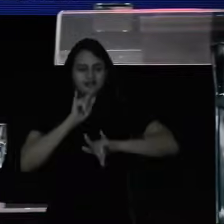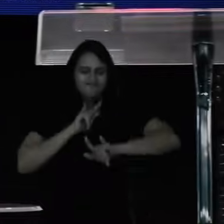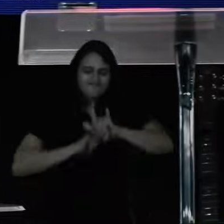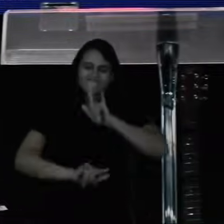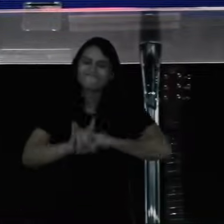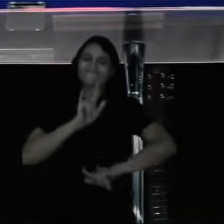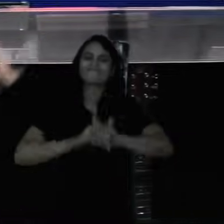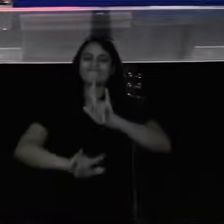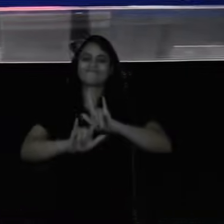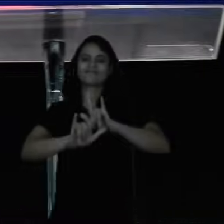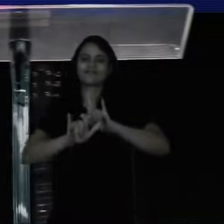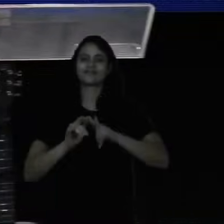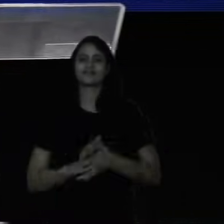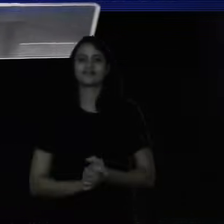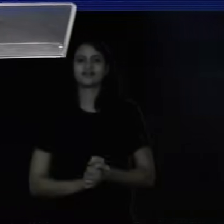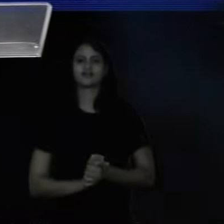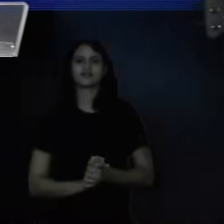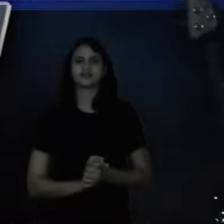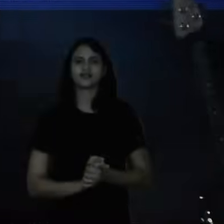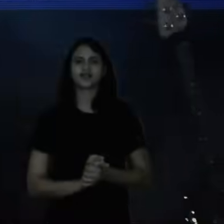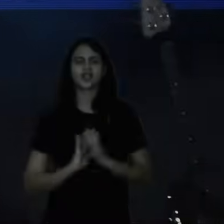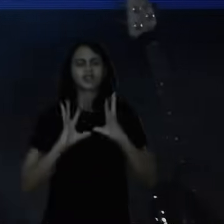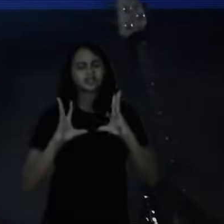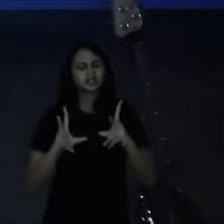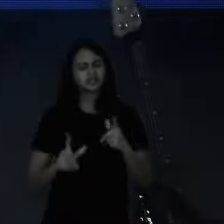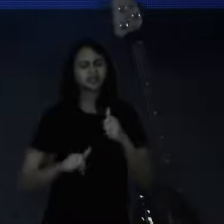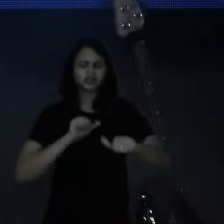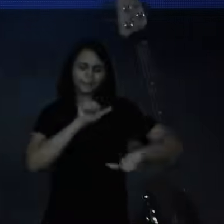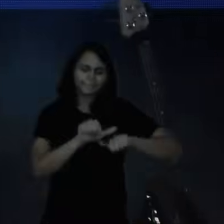amor. Tudo muda.